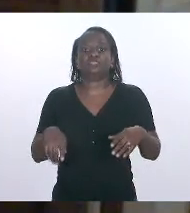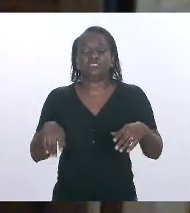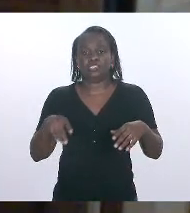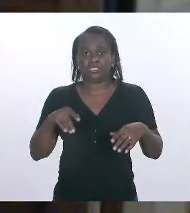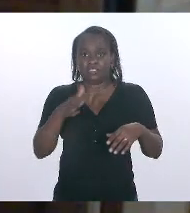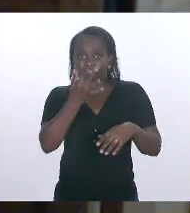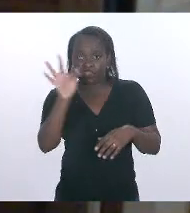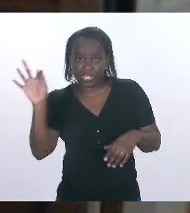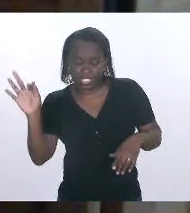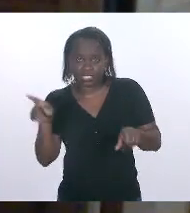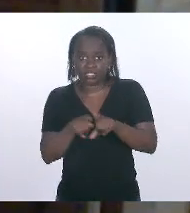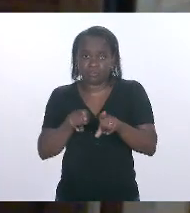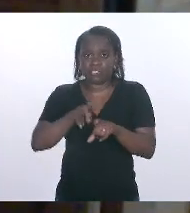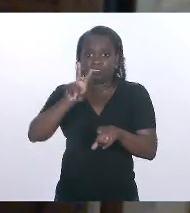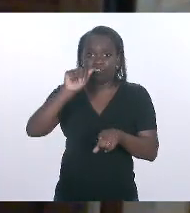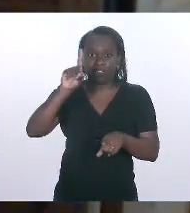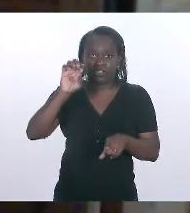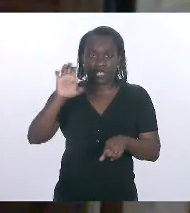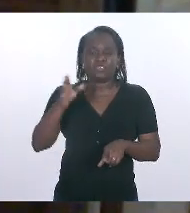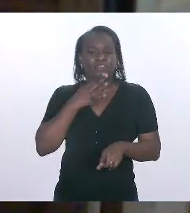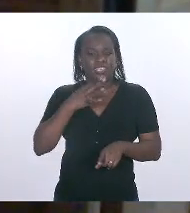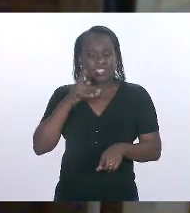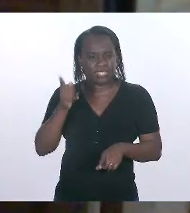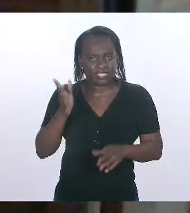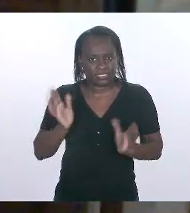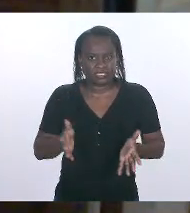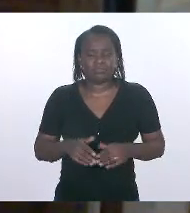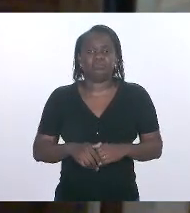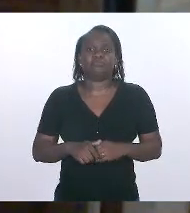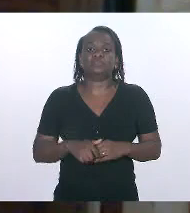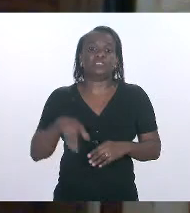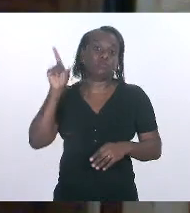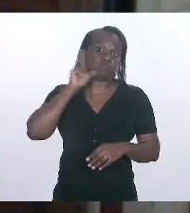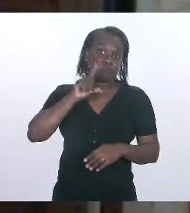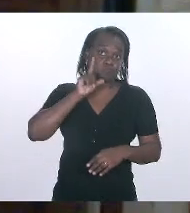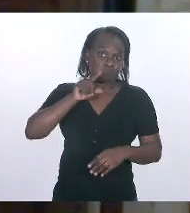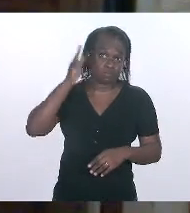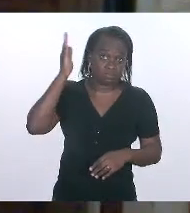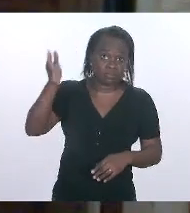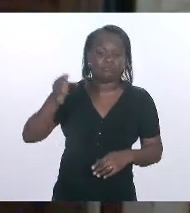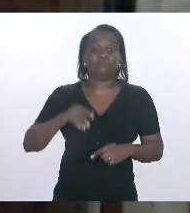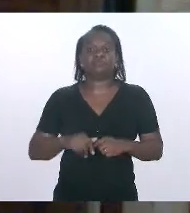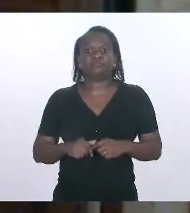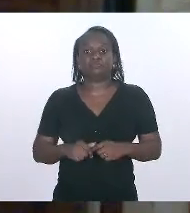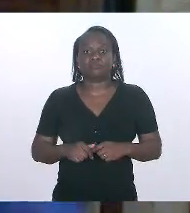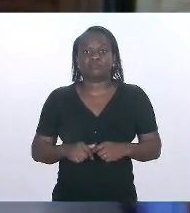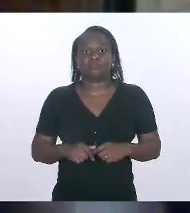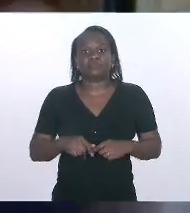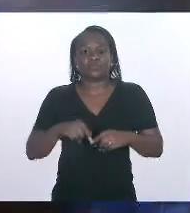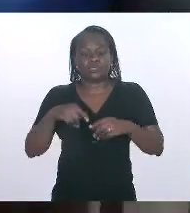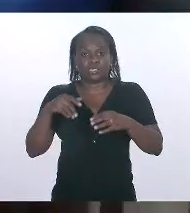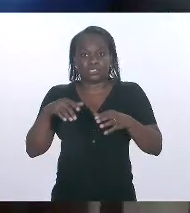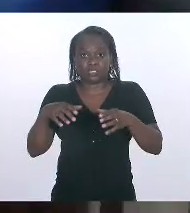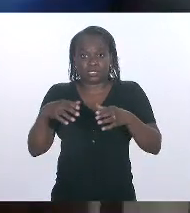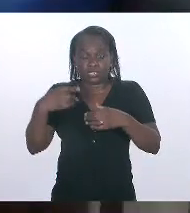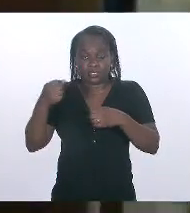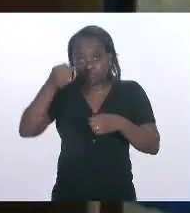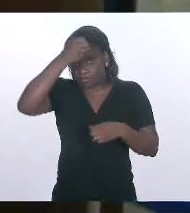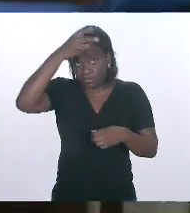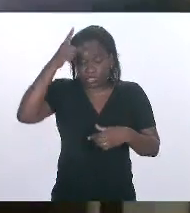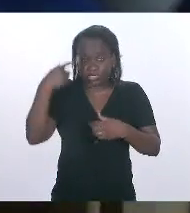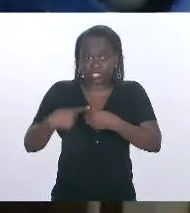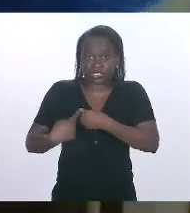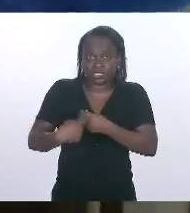na França, que o Valdec conhece, né? Nos Estados Unidos, os pequenos municípios,